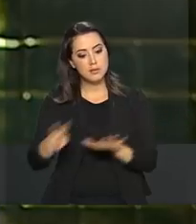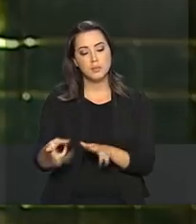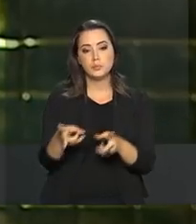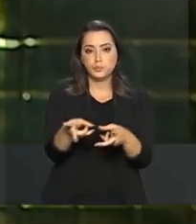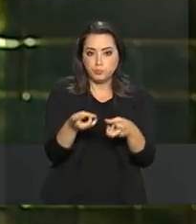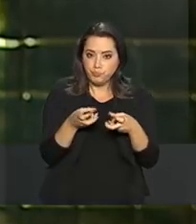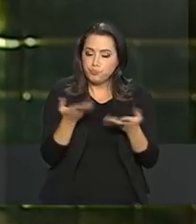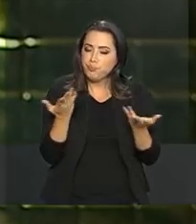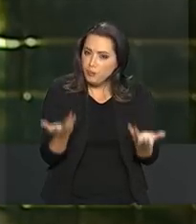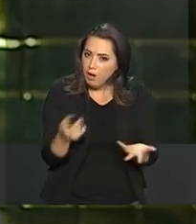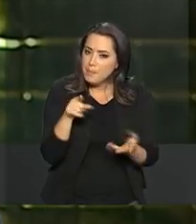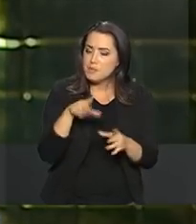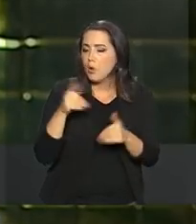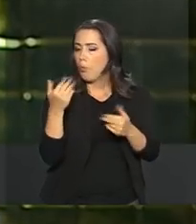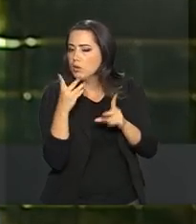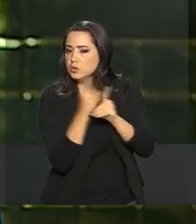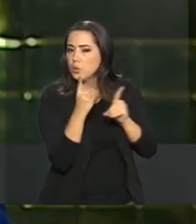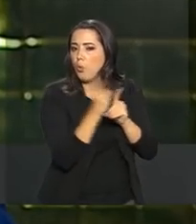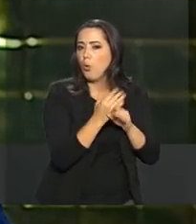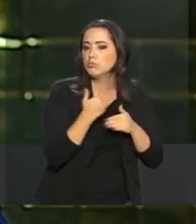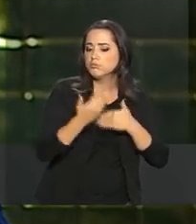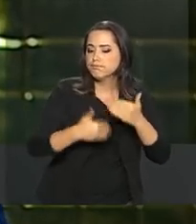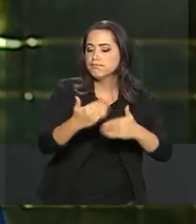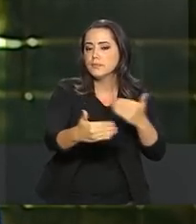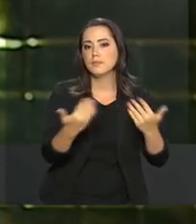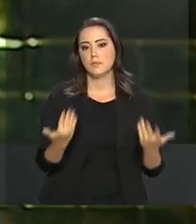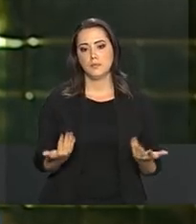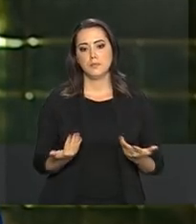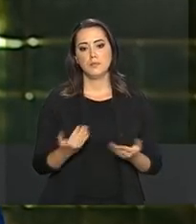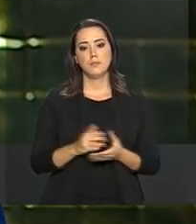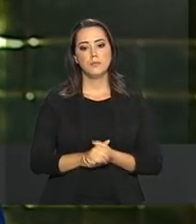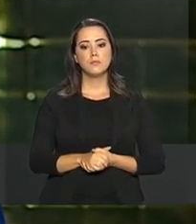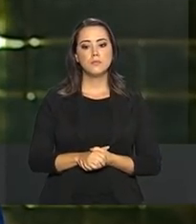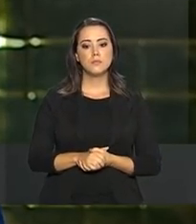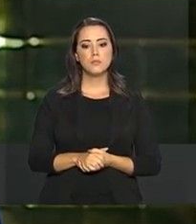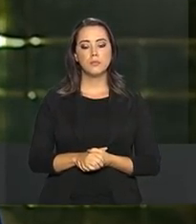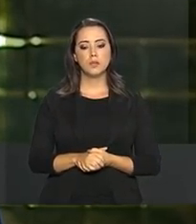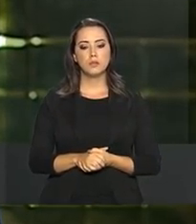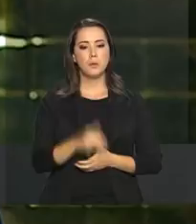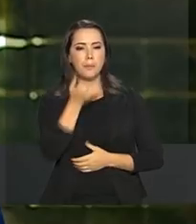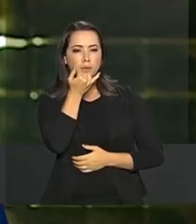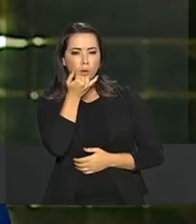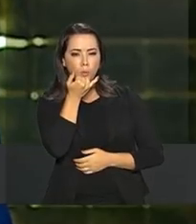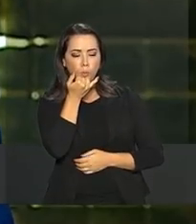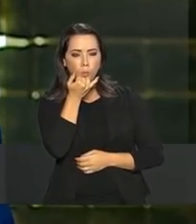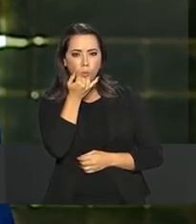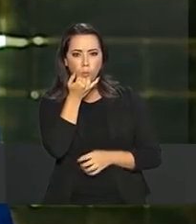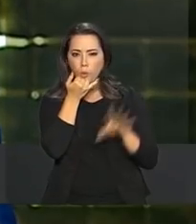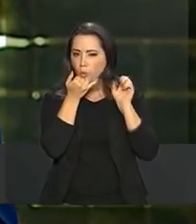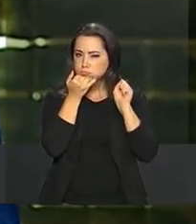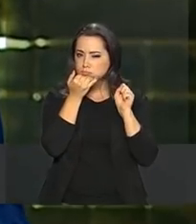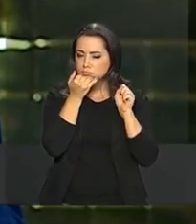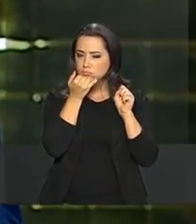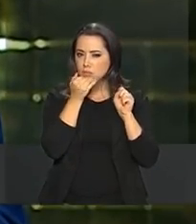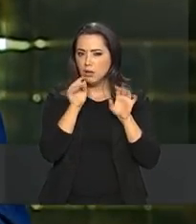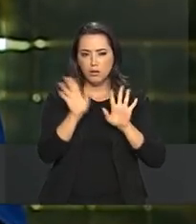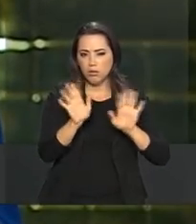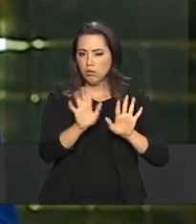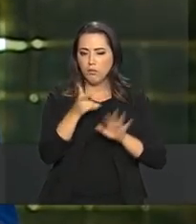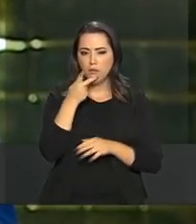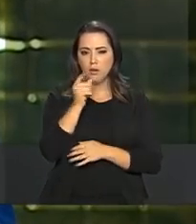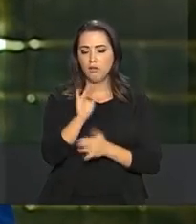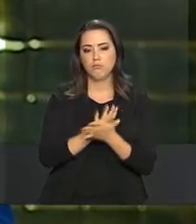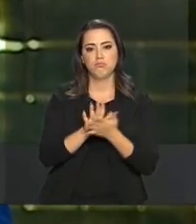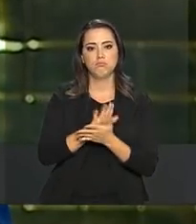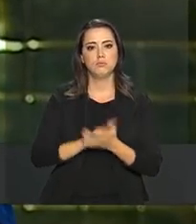quais os encontros que se darão não é perdão não não disse não